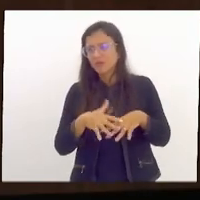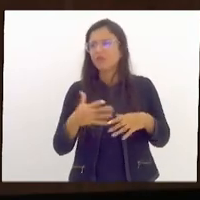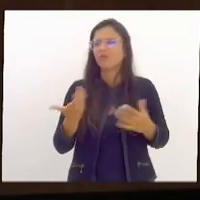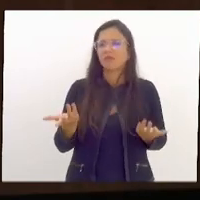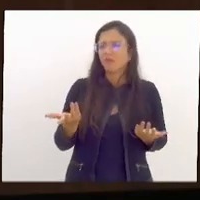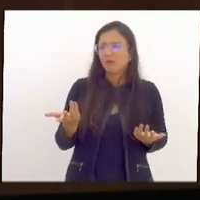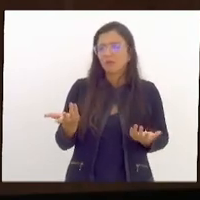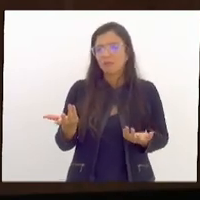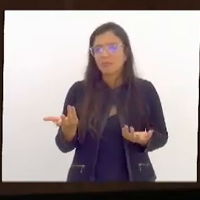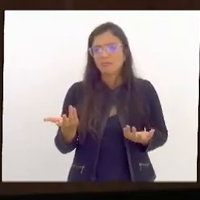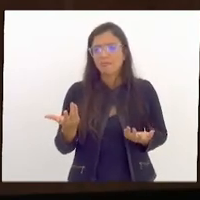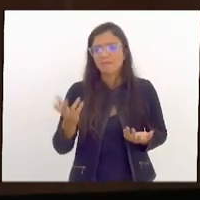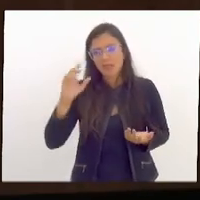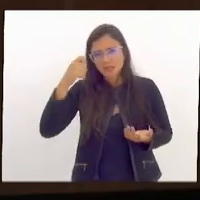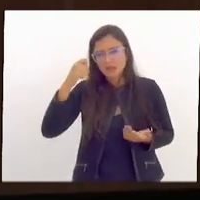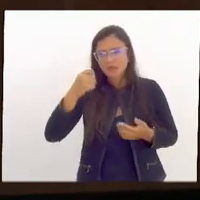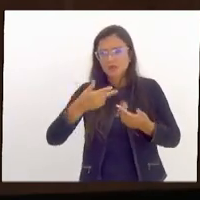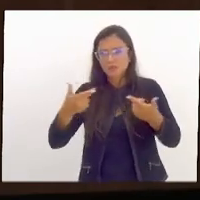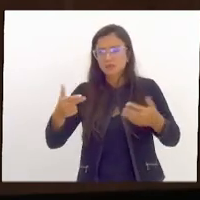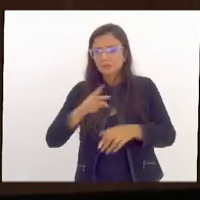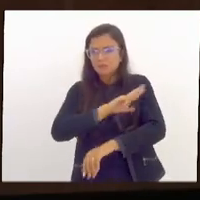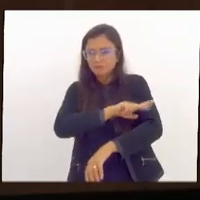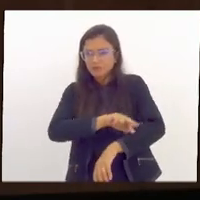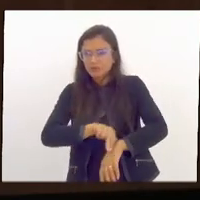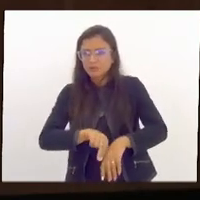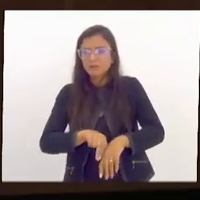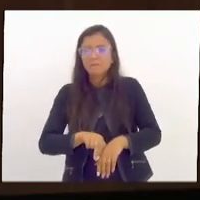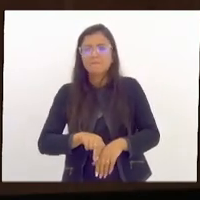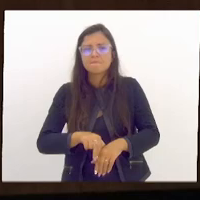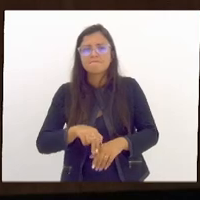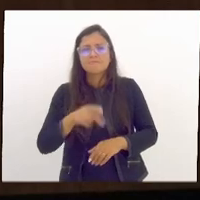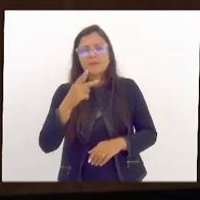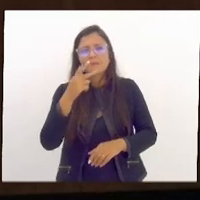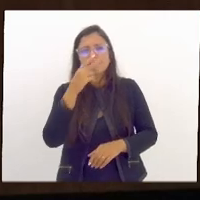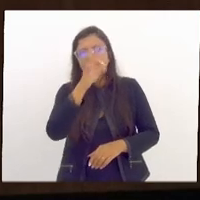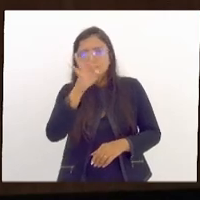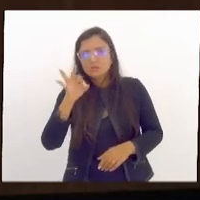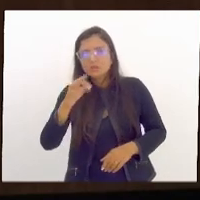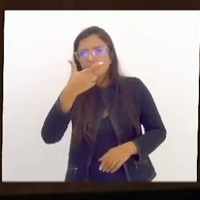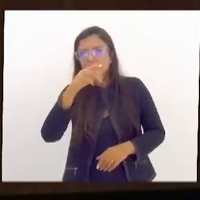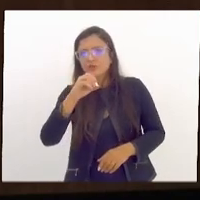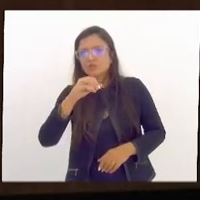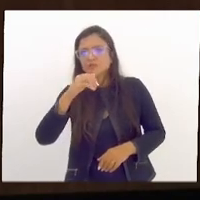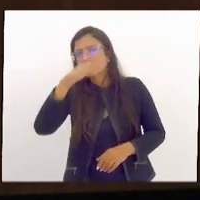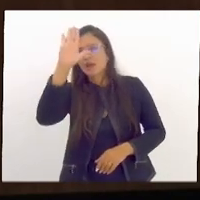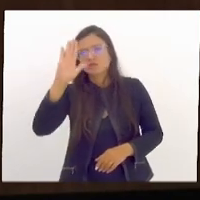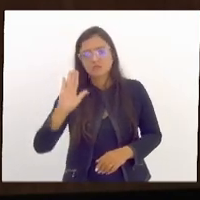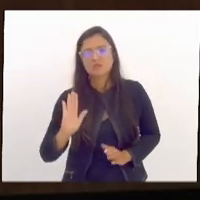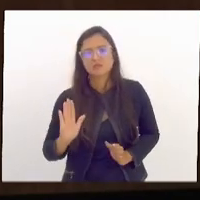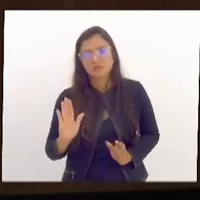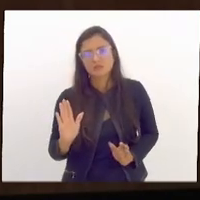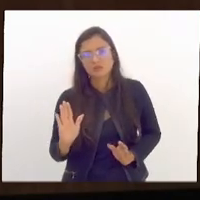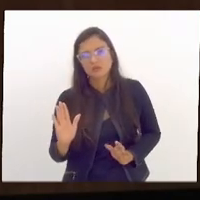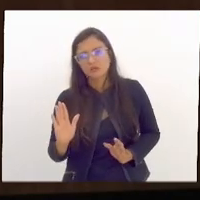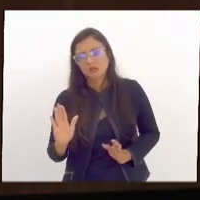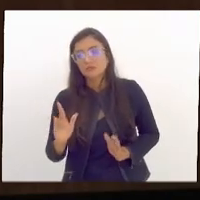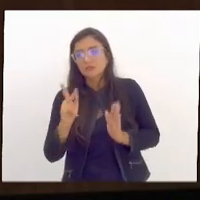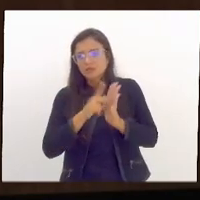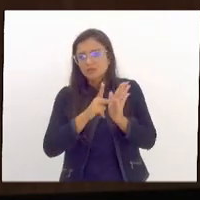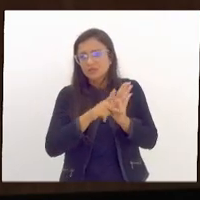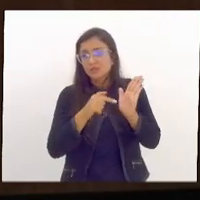étnico-racial mais avançada, não é? Percentual superior a esses 20%. Então, na verdade, Na verdade, o projeto